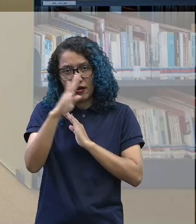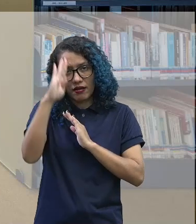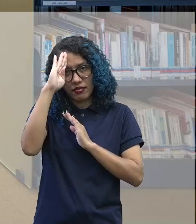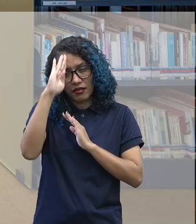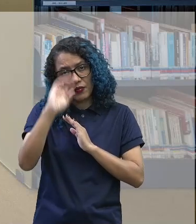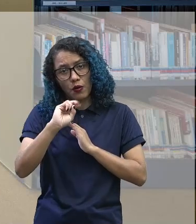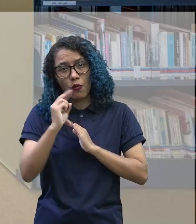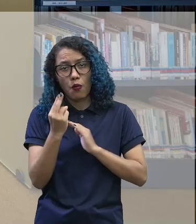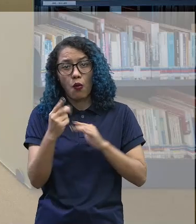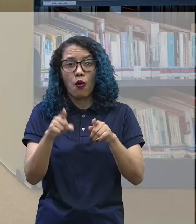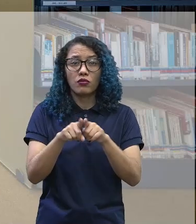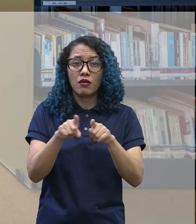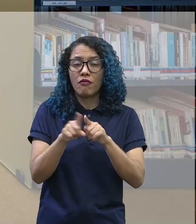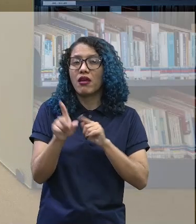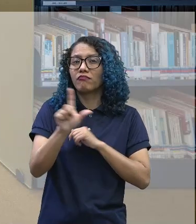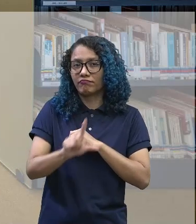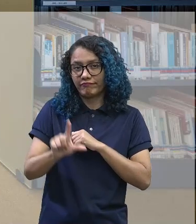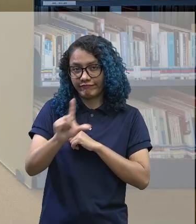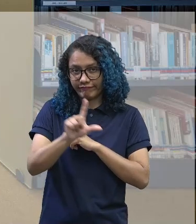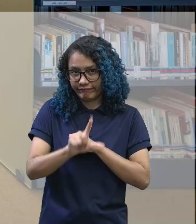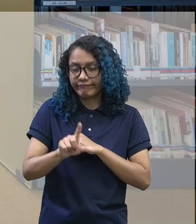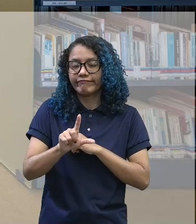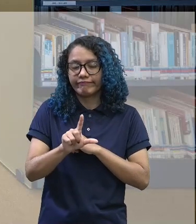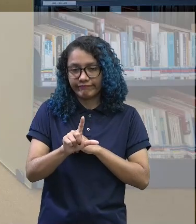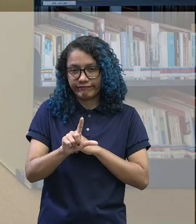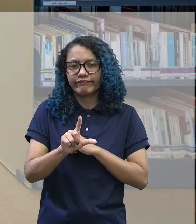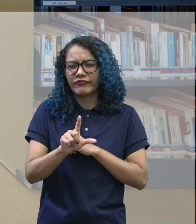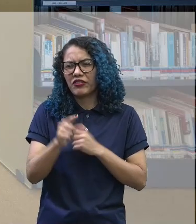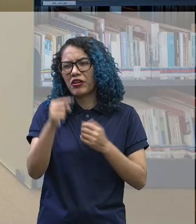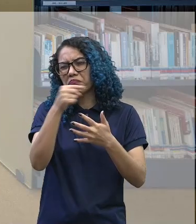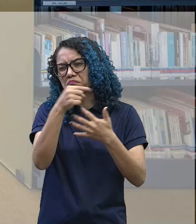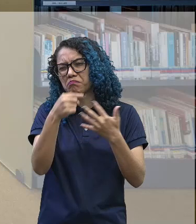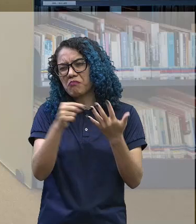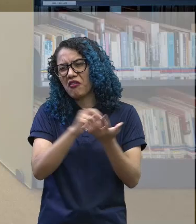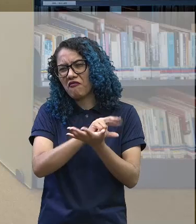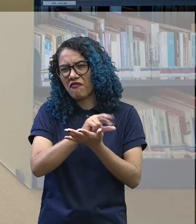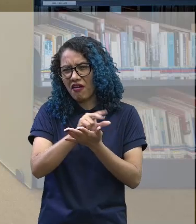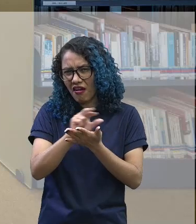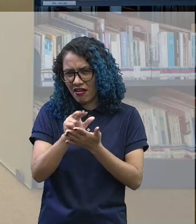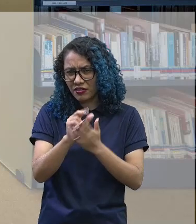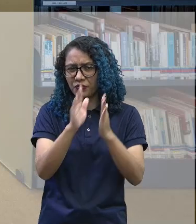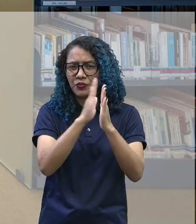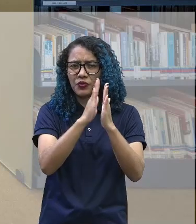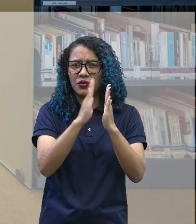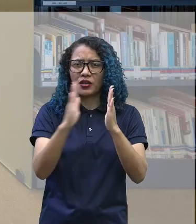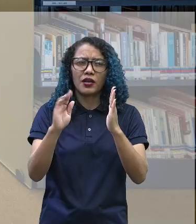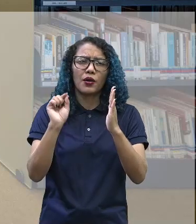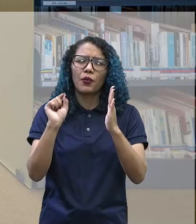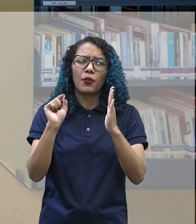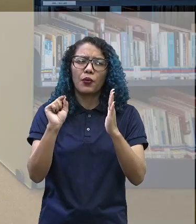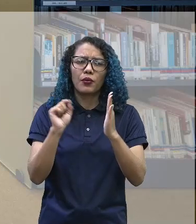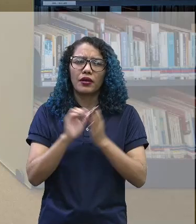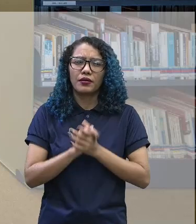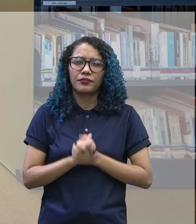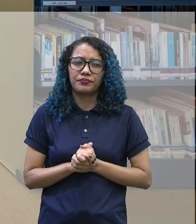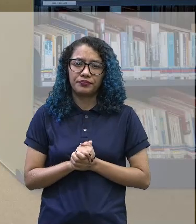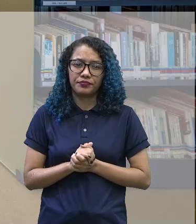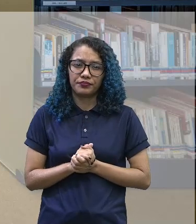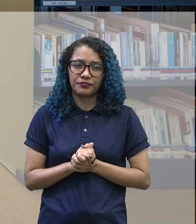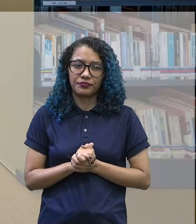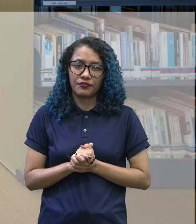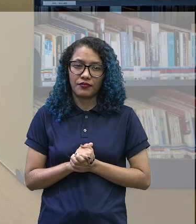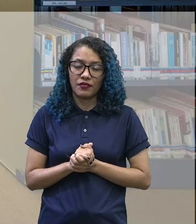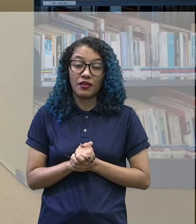seja as de literatura, enfim, a biblioteca, a biblioteca, ela é